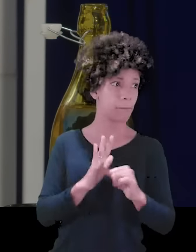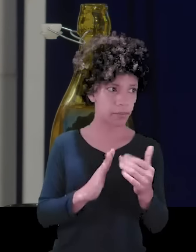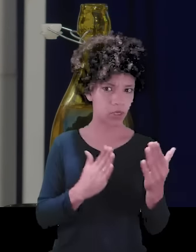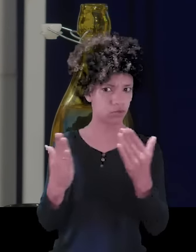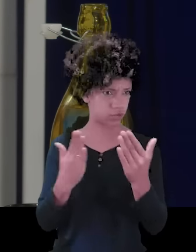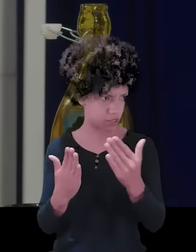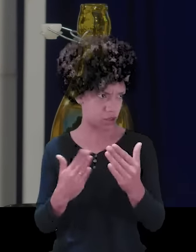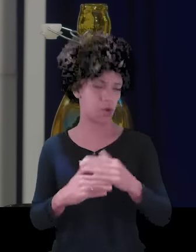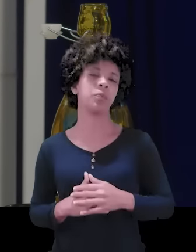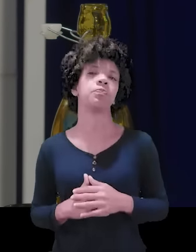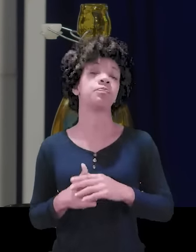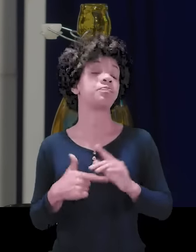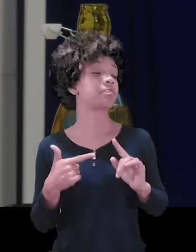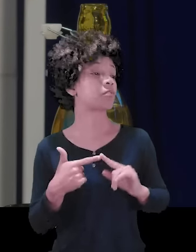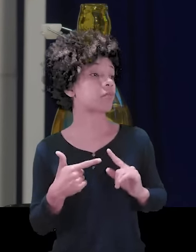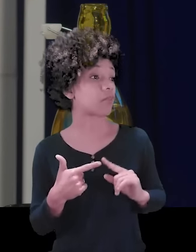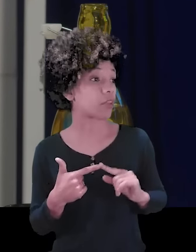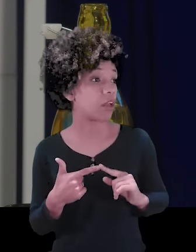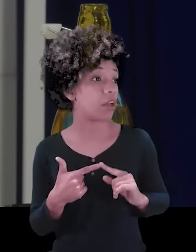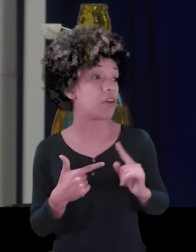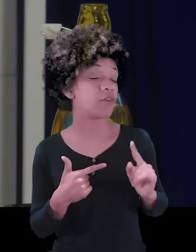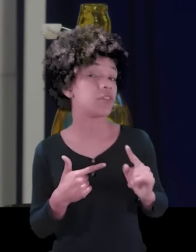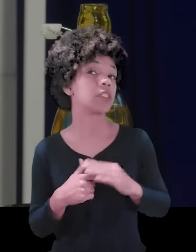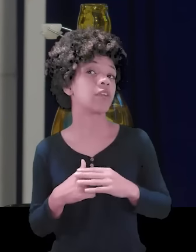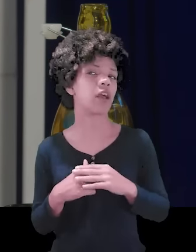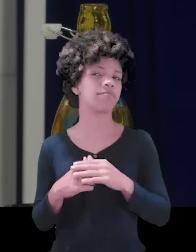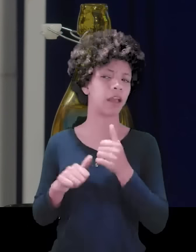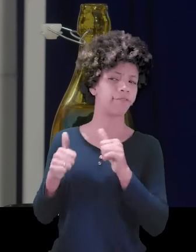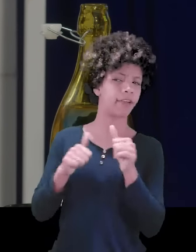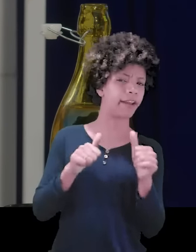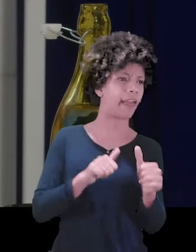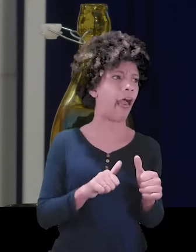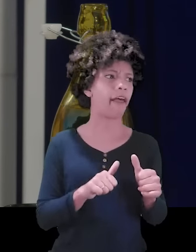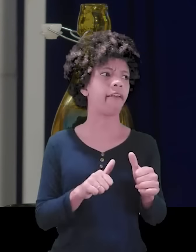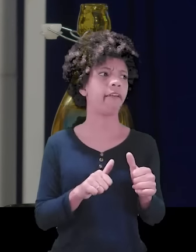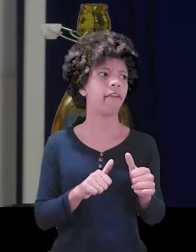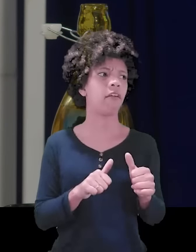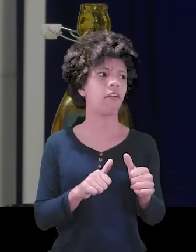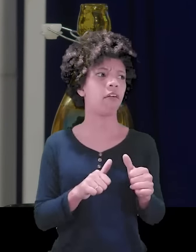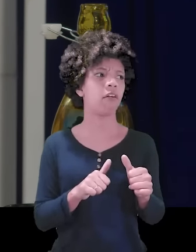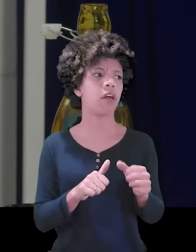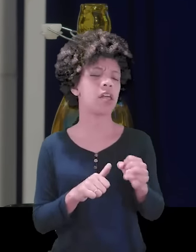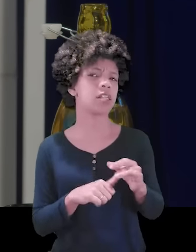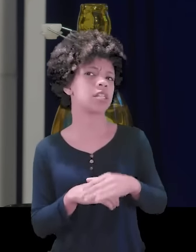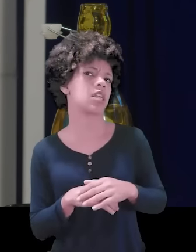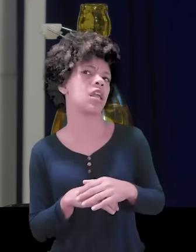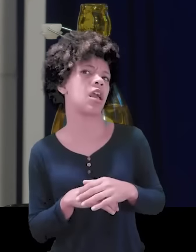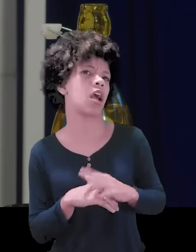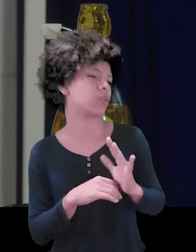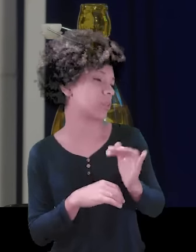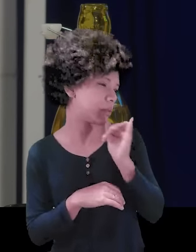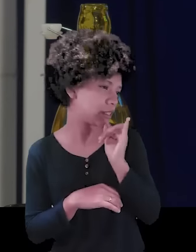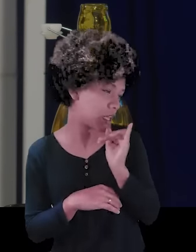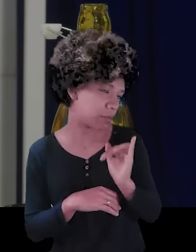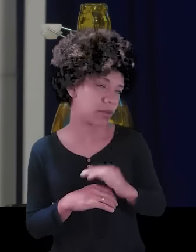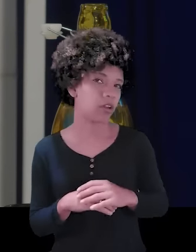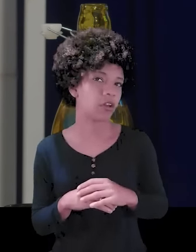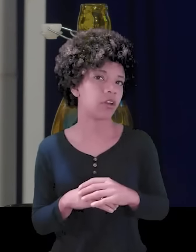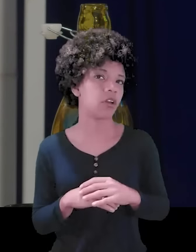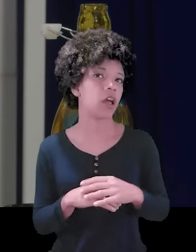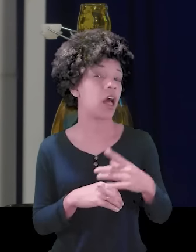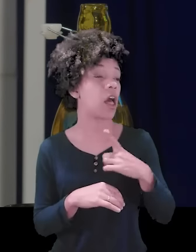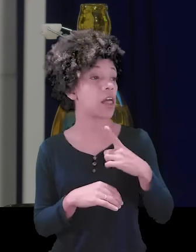primeiro você desconfia depois você vai verificar é essa situação o exemplo